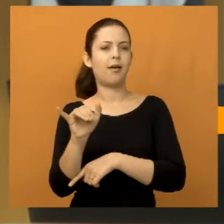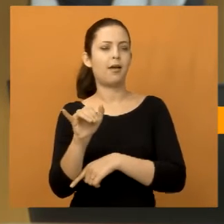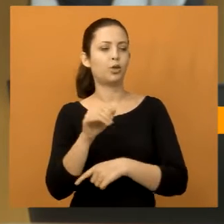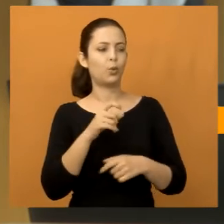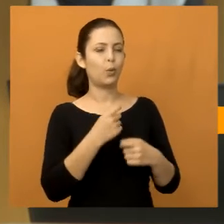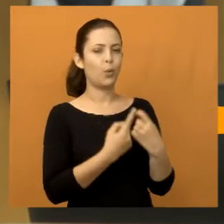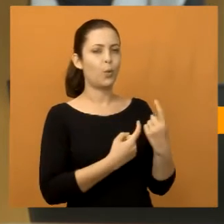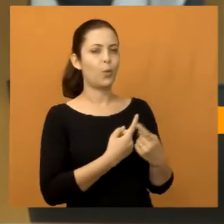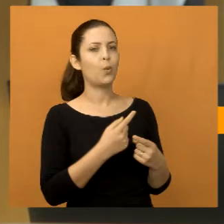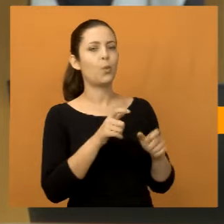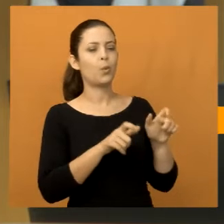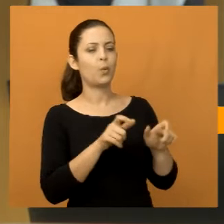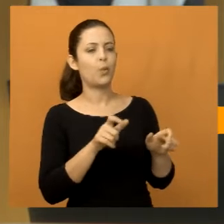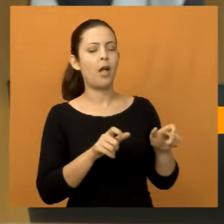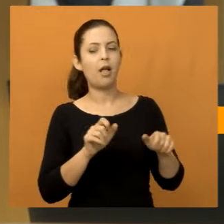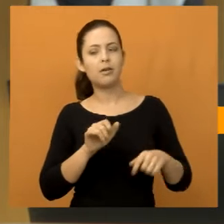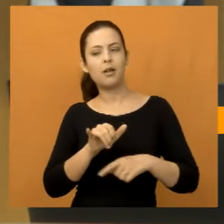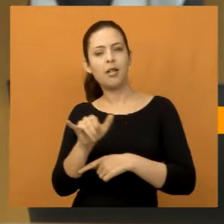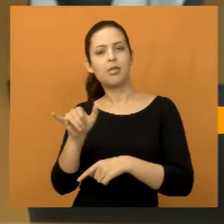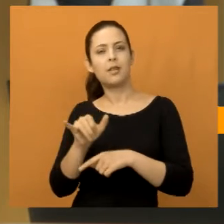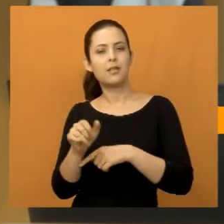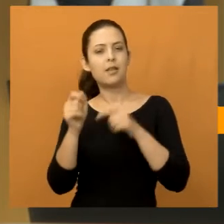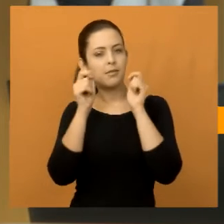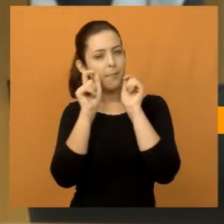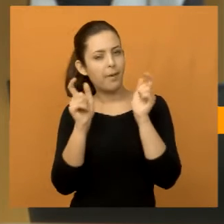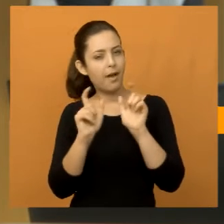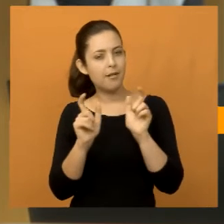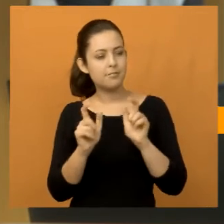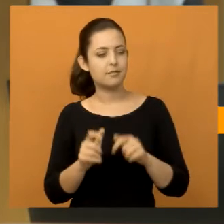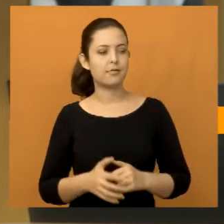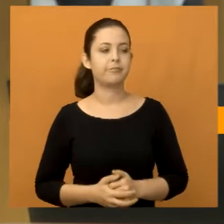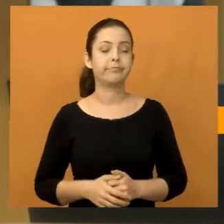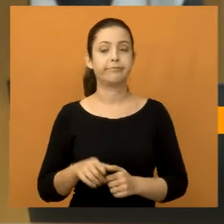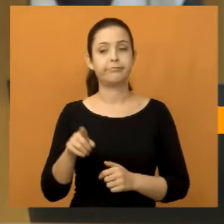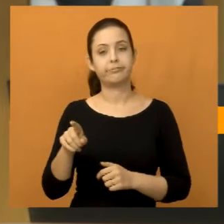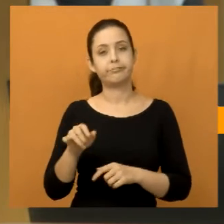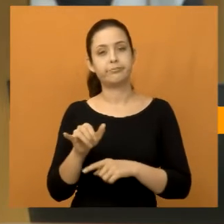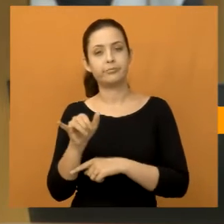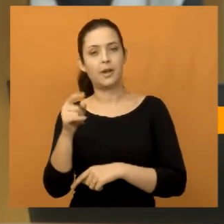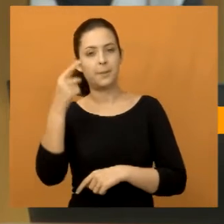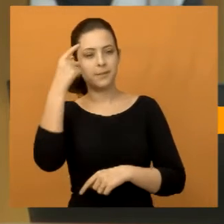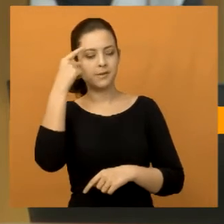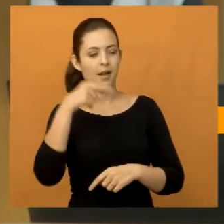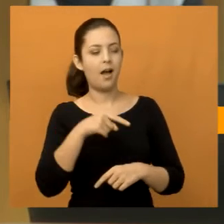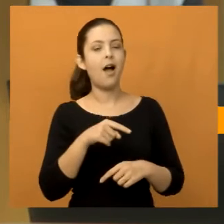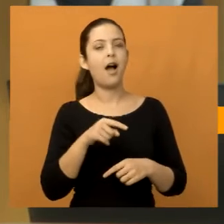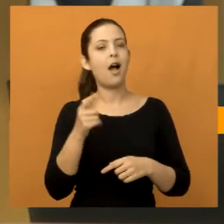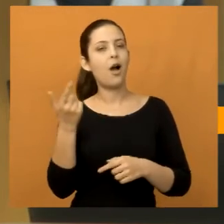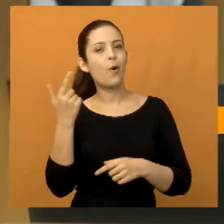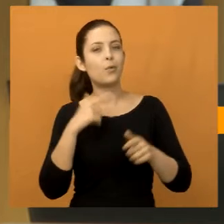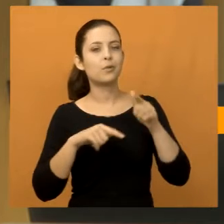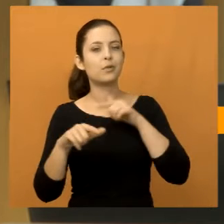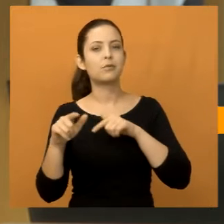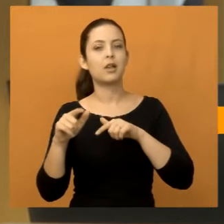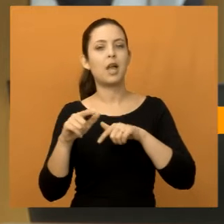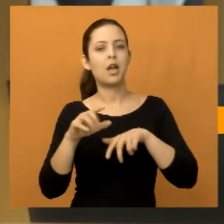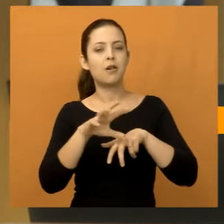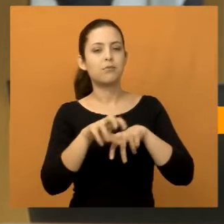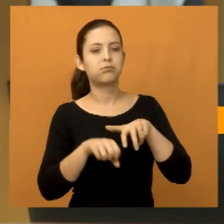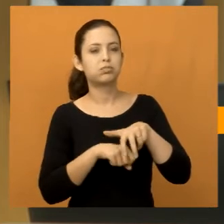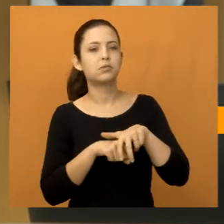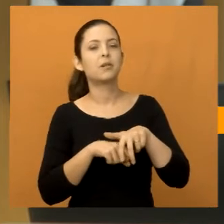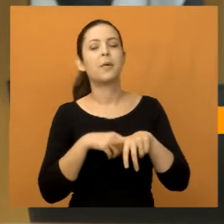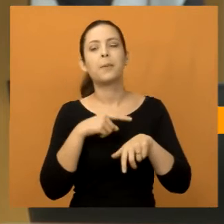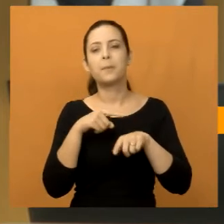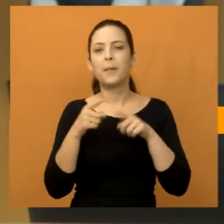esses que se dizem aí espertos, né? E acabaram achando que fosse tirar proveito do dinheiro público,